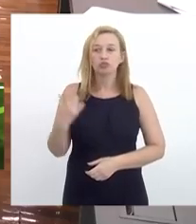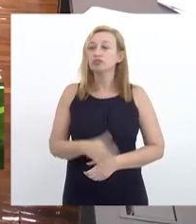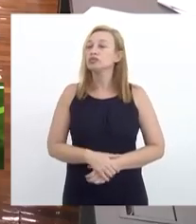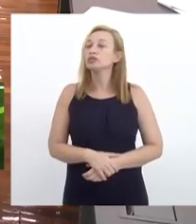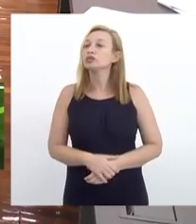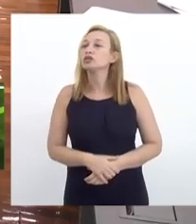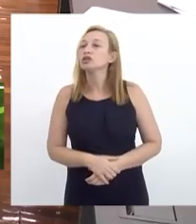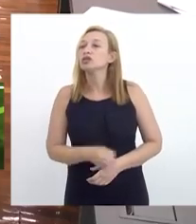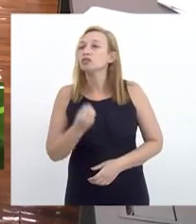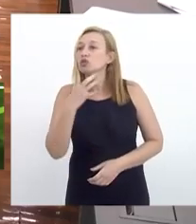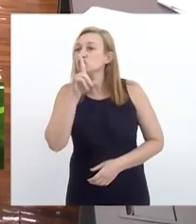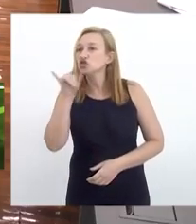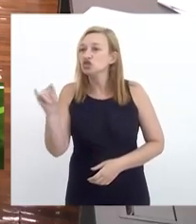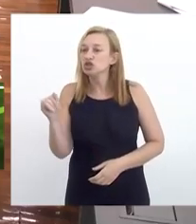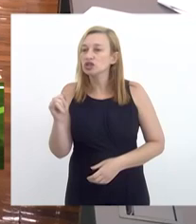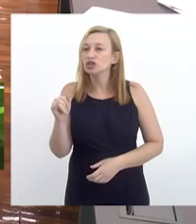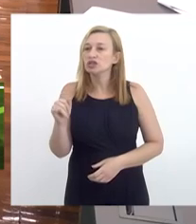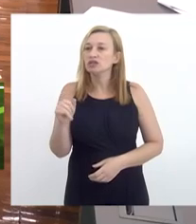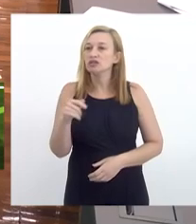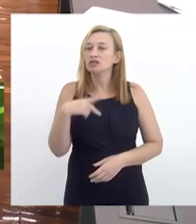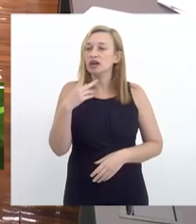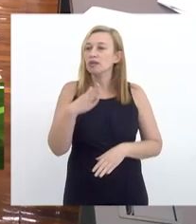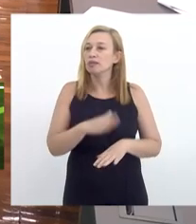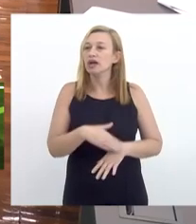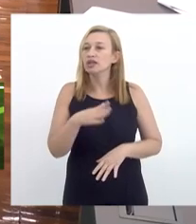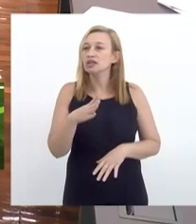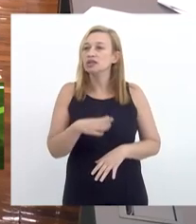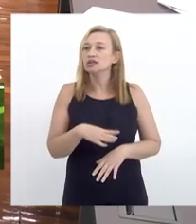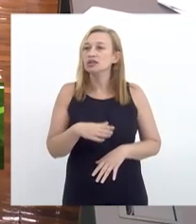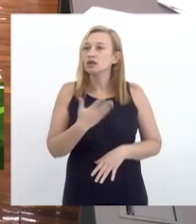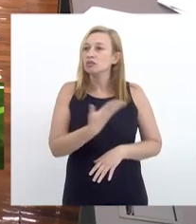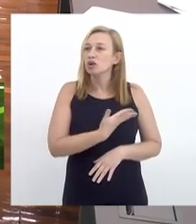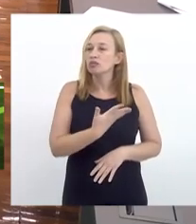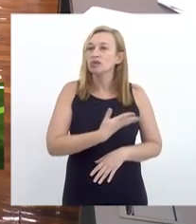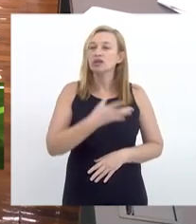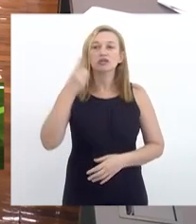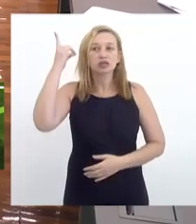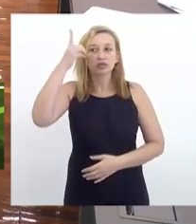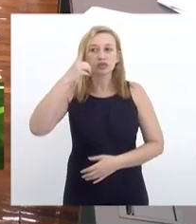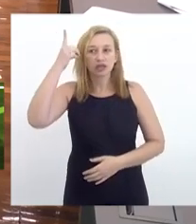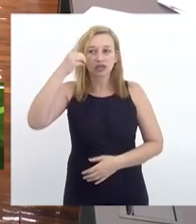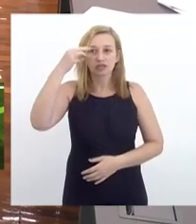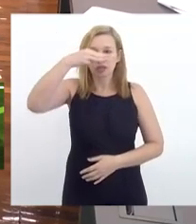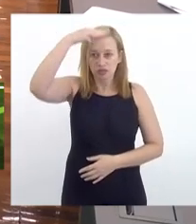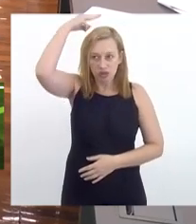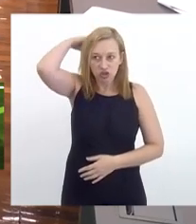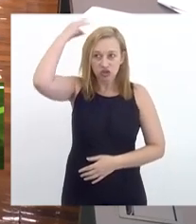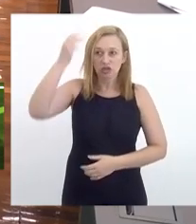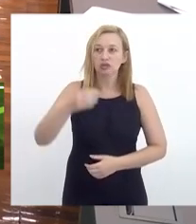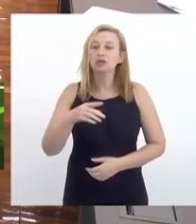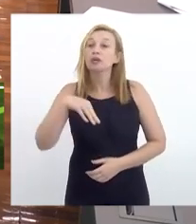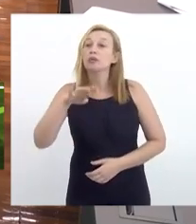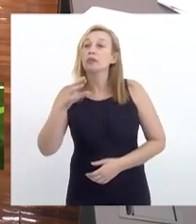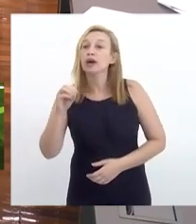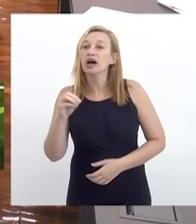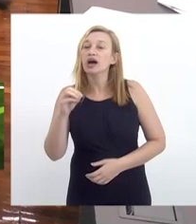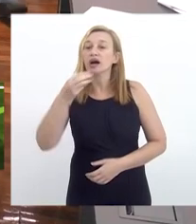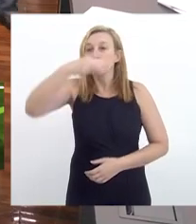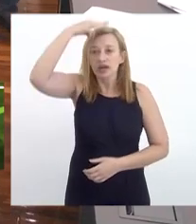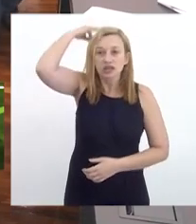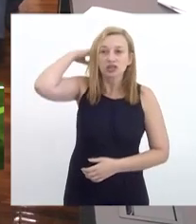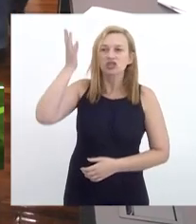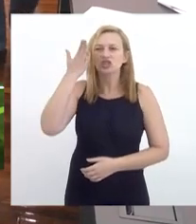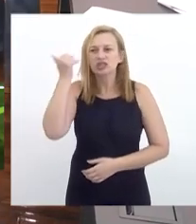Bom dia a todos Direcionar mais aqui para o meu amigo Deputado Márcio Pacheco Márcio, a gente sabe que o